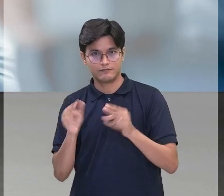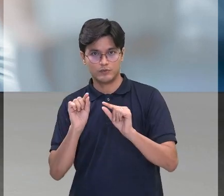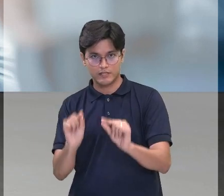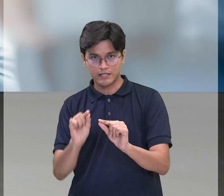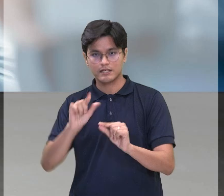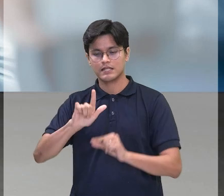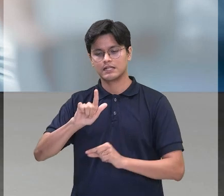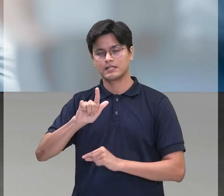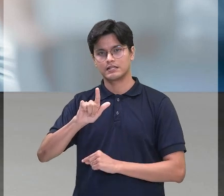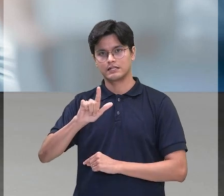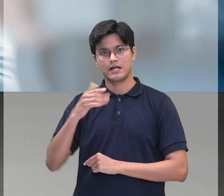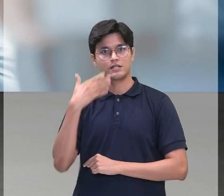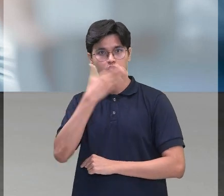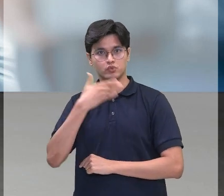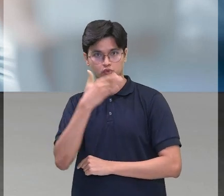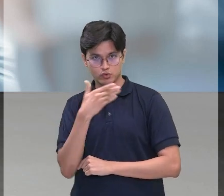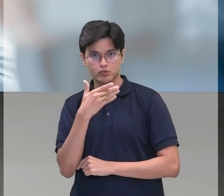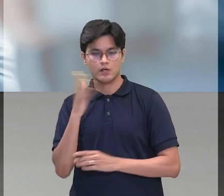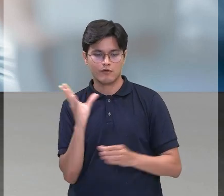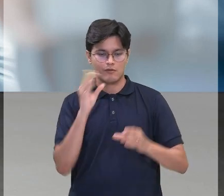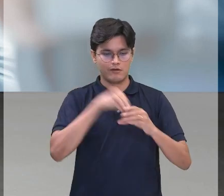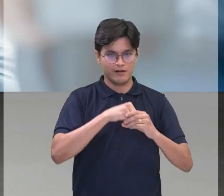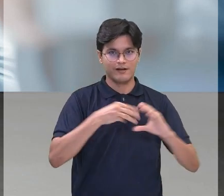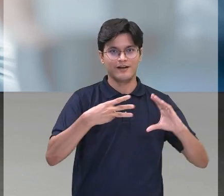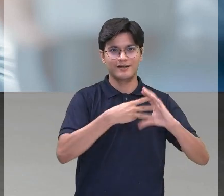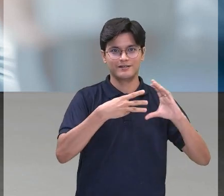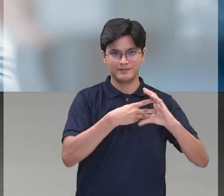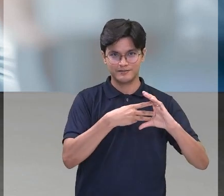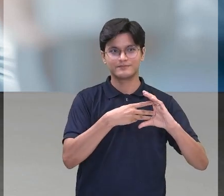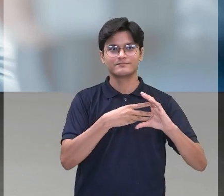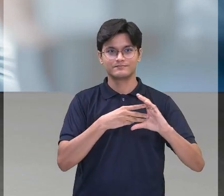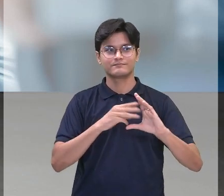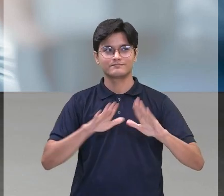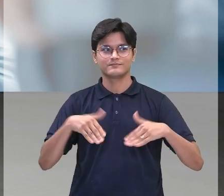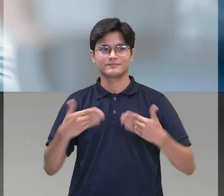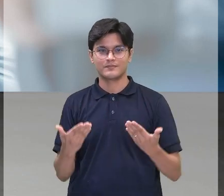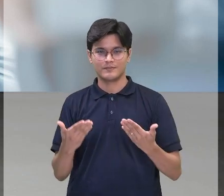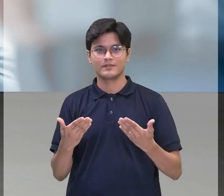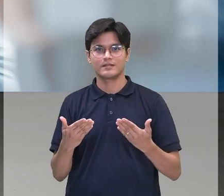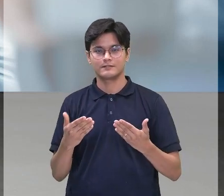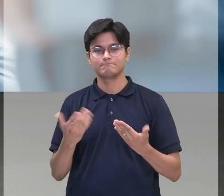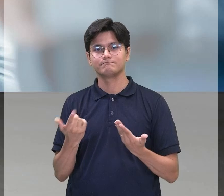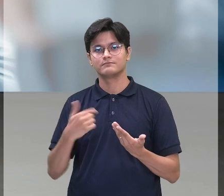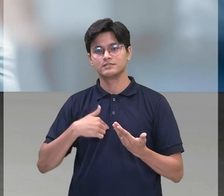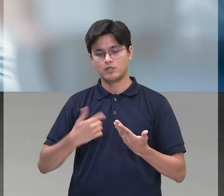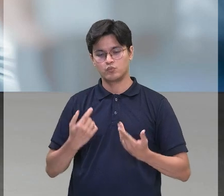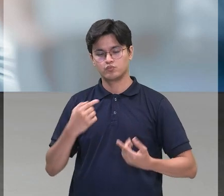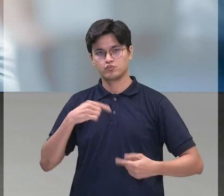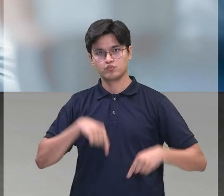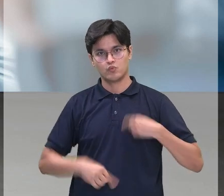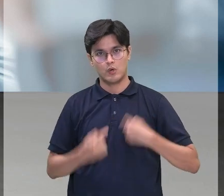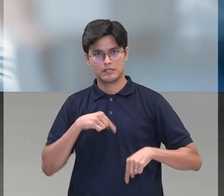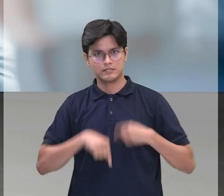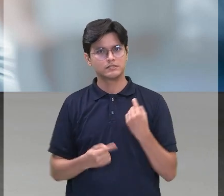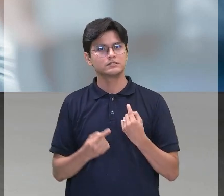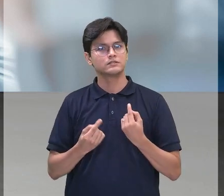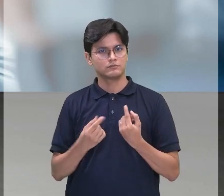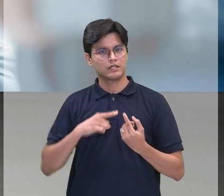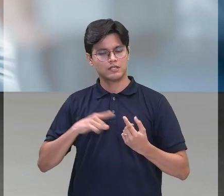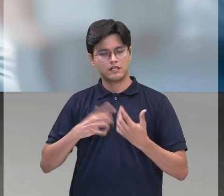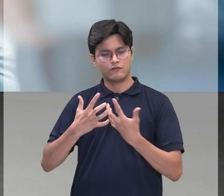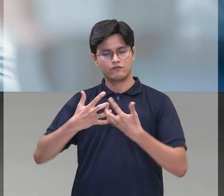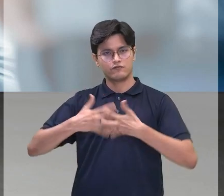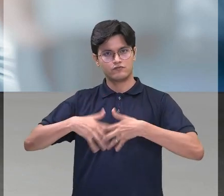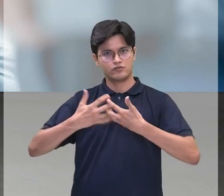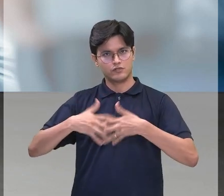colocar dentro da célula, certo? Esse é um organismo que funciona normal ali com a insulina, que